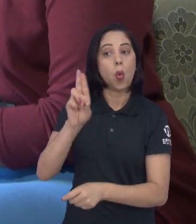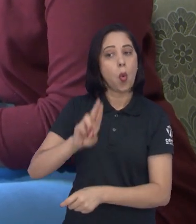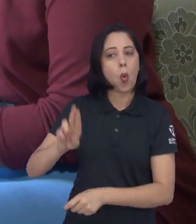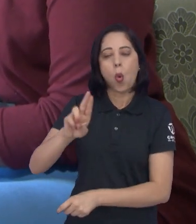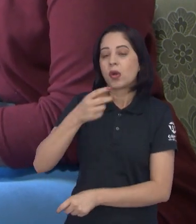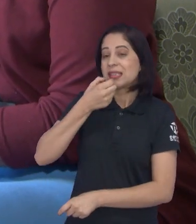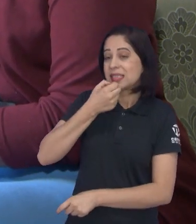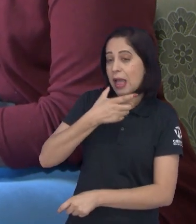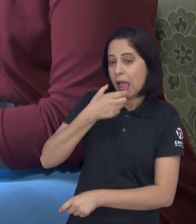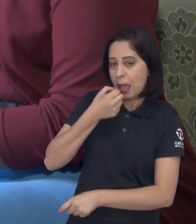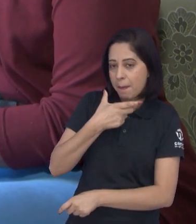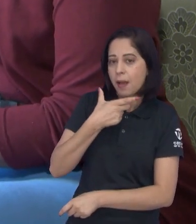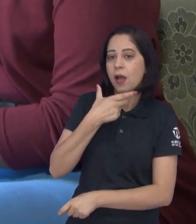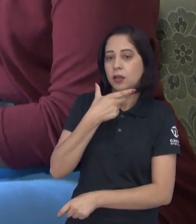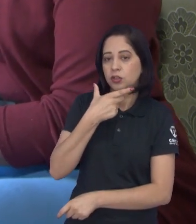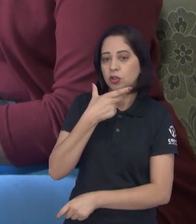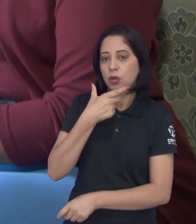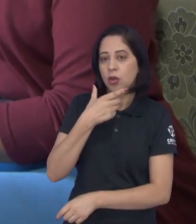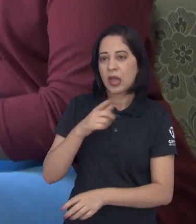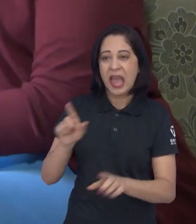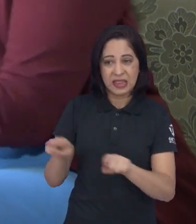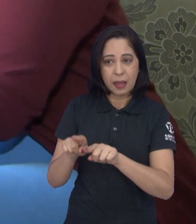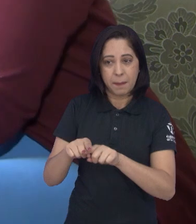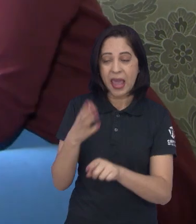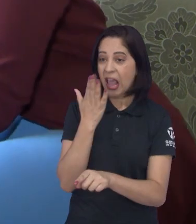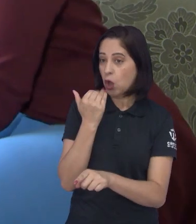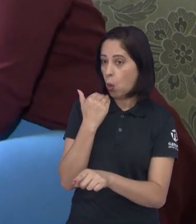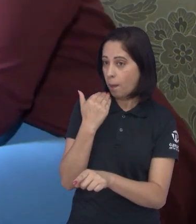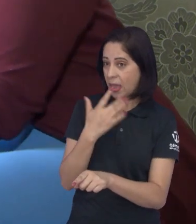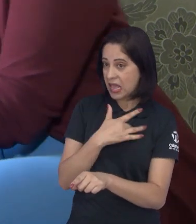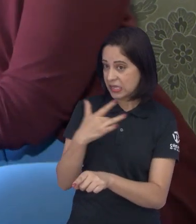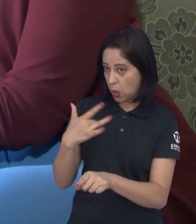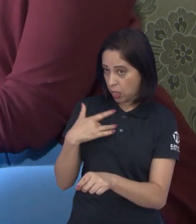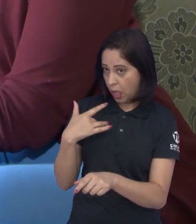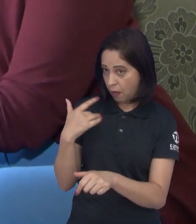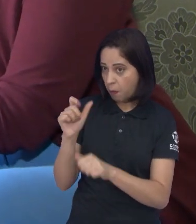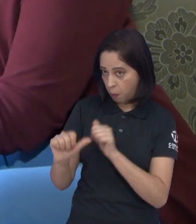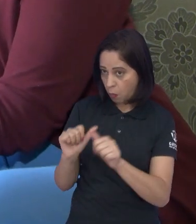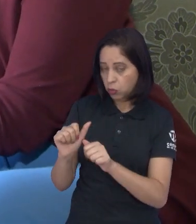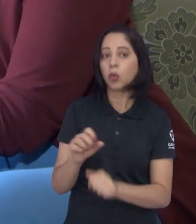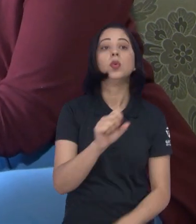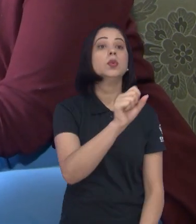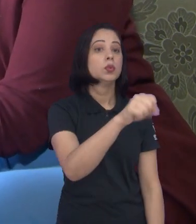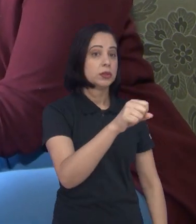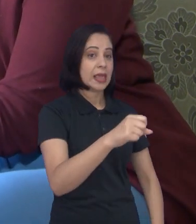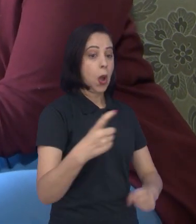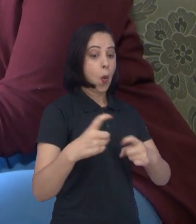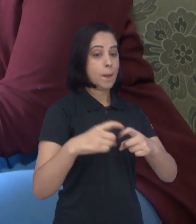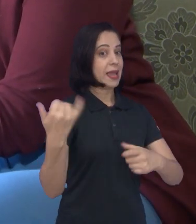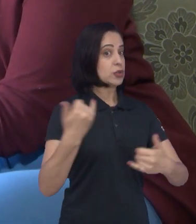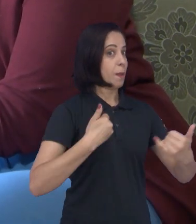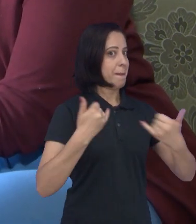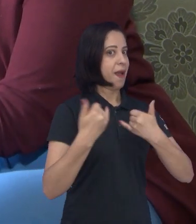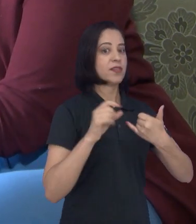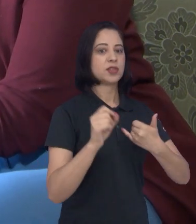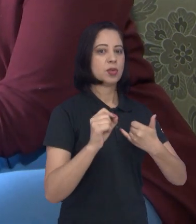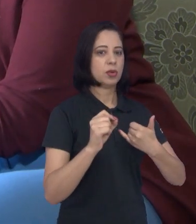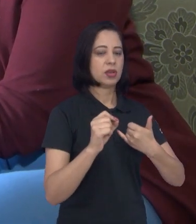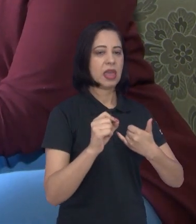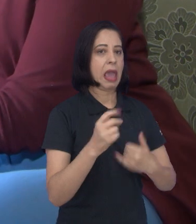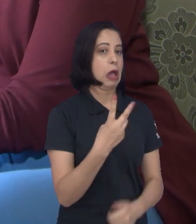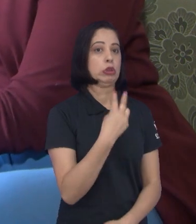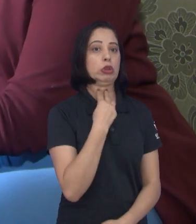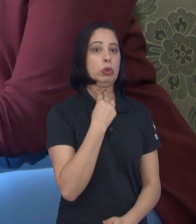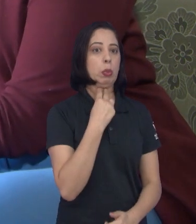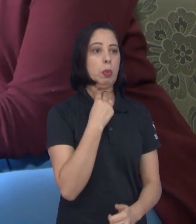com médios também a senhora mudou um pouco a alimentação sim o que ele me disse foi isso nada de